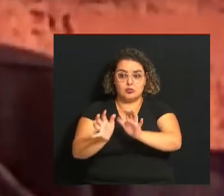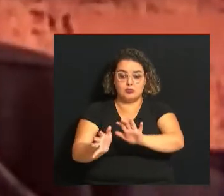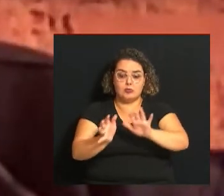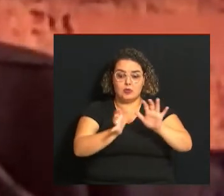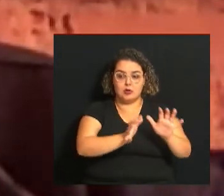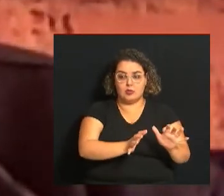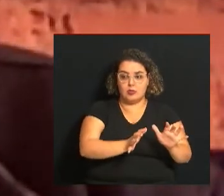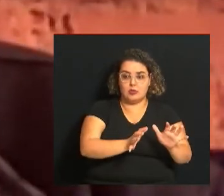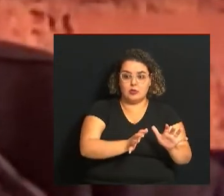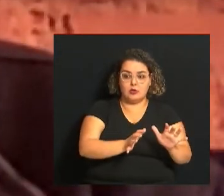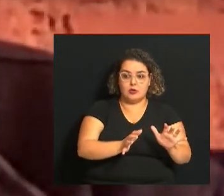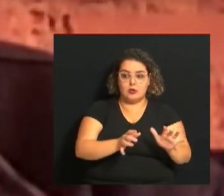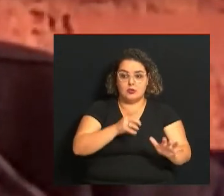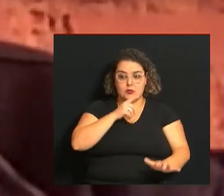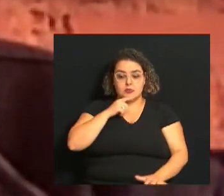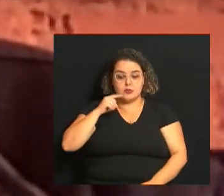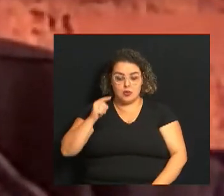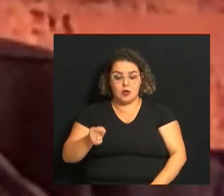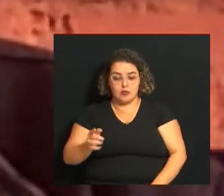né, da Rússia,